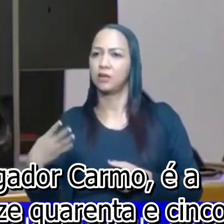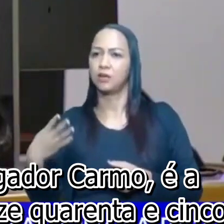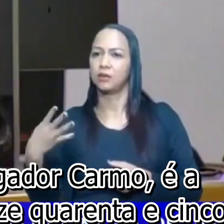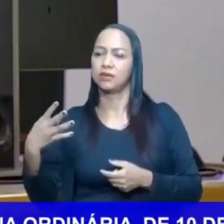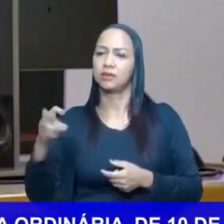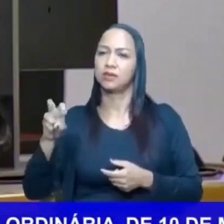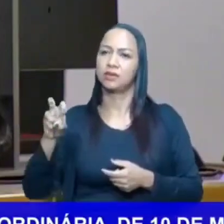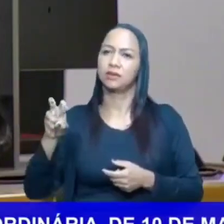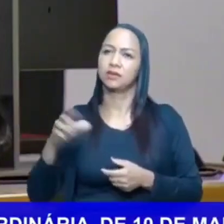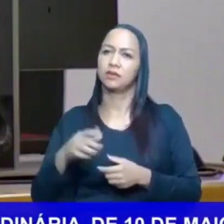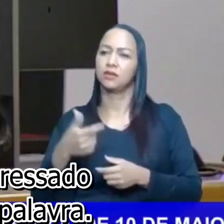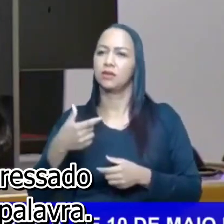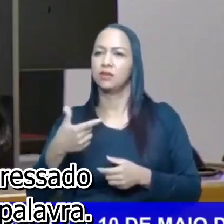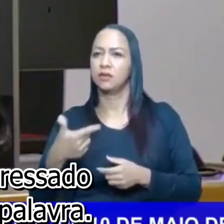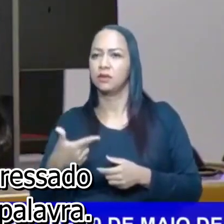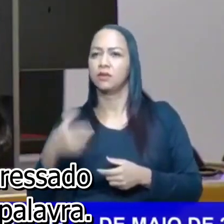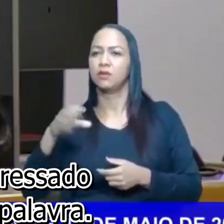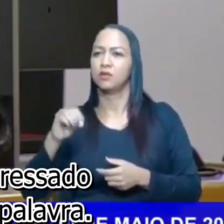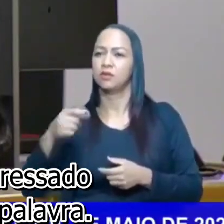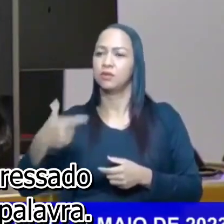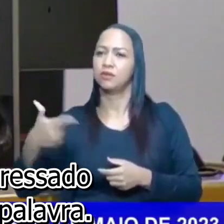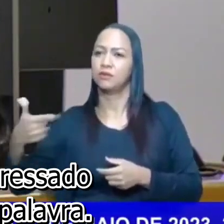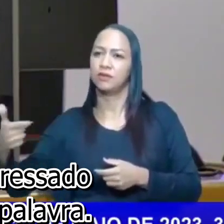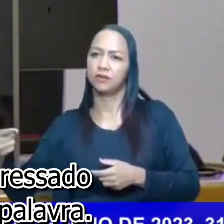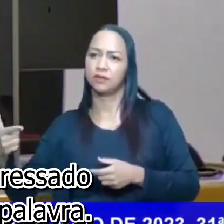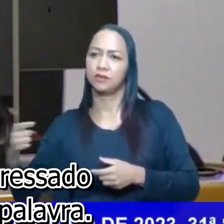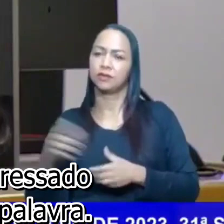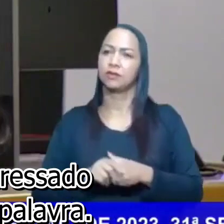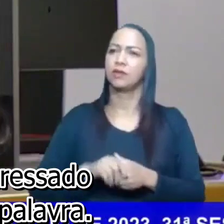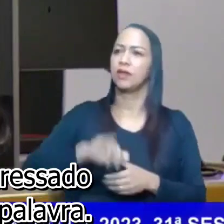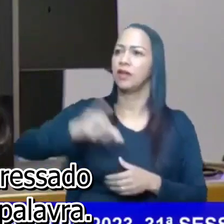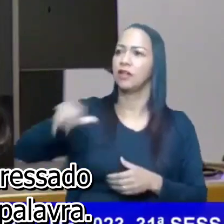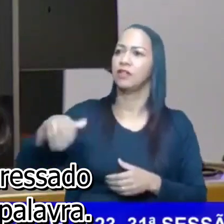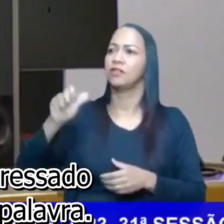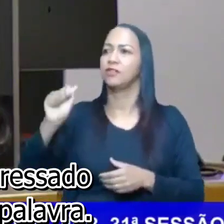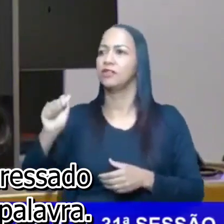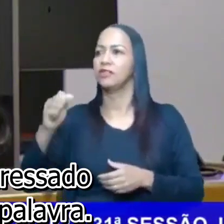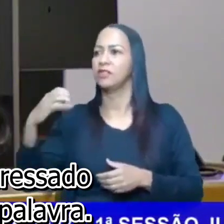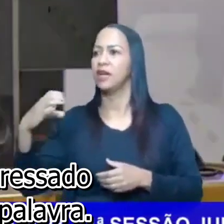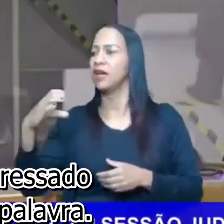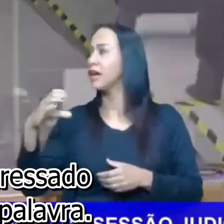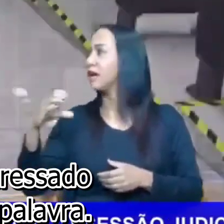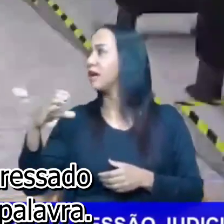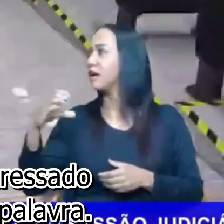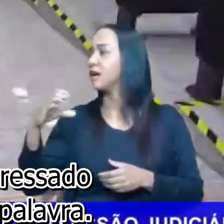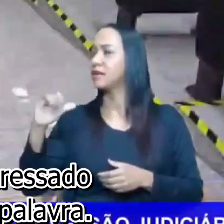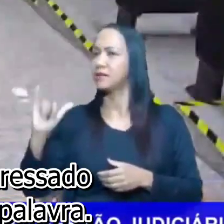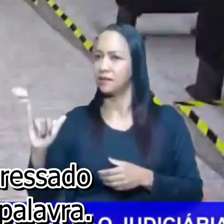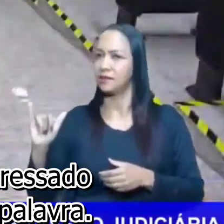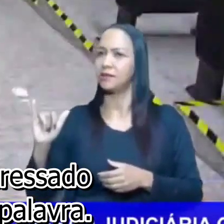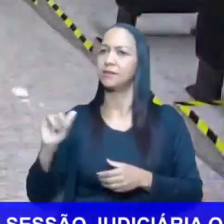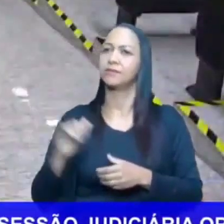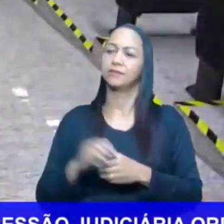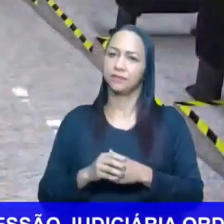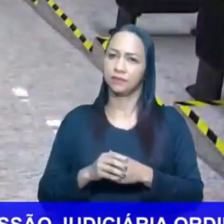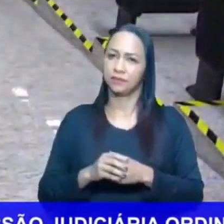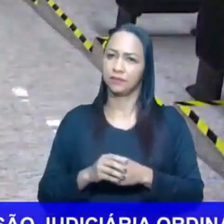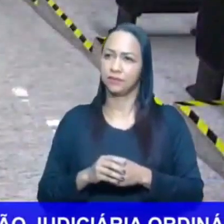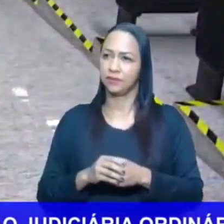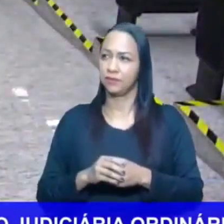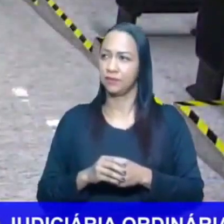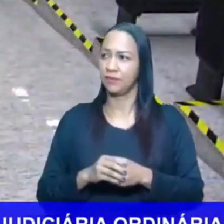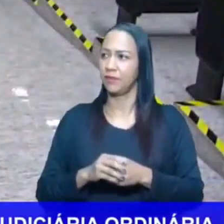060-1445 de 2022, origem Macapá, o interessado é Jaci Penas Amanajás. Ilustre relator com a palavra. Imagem ampla